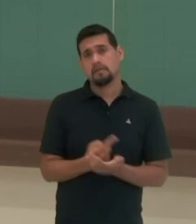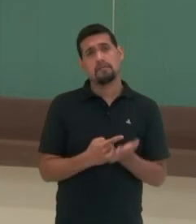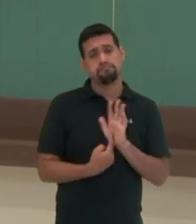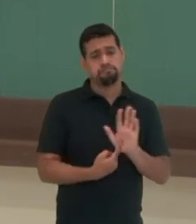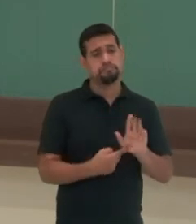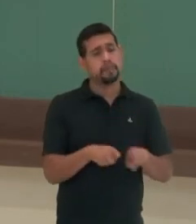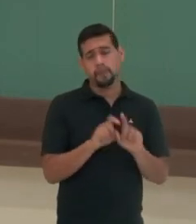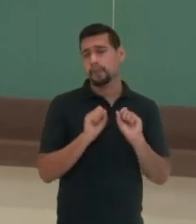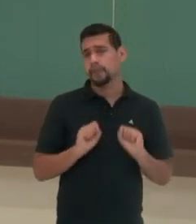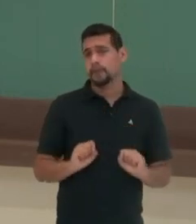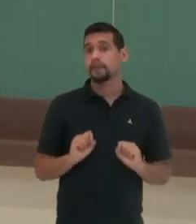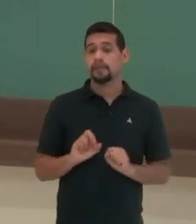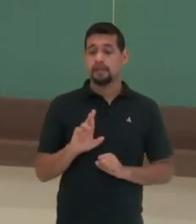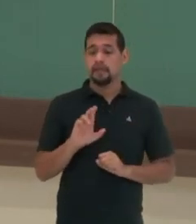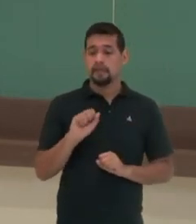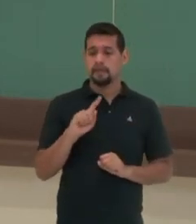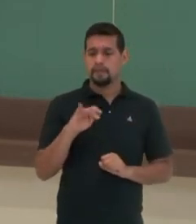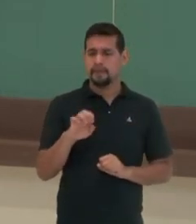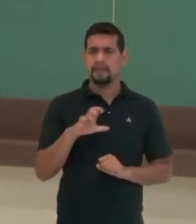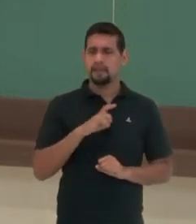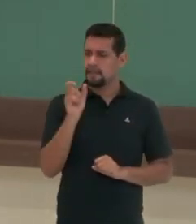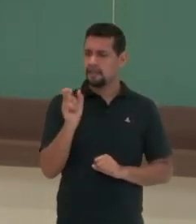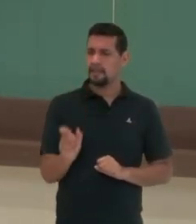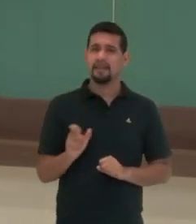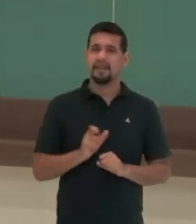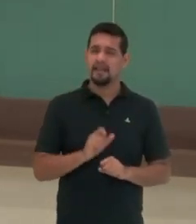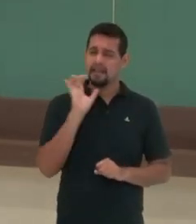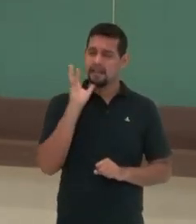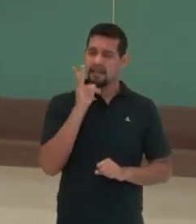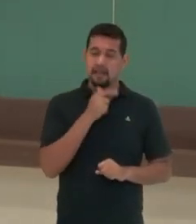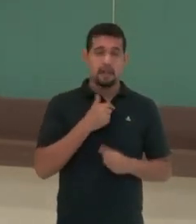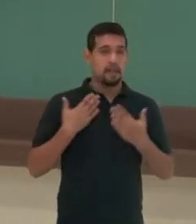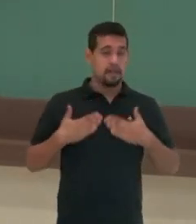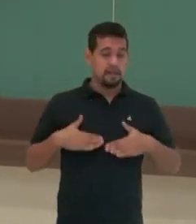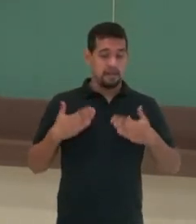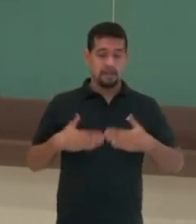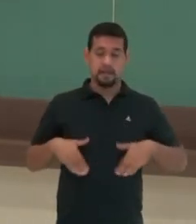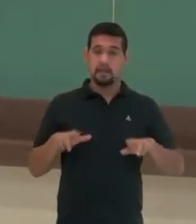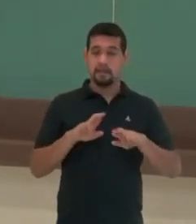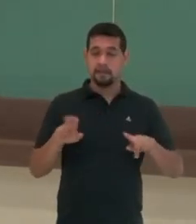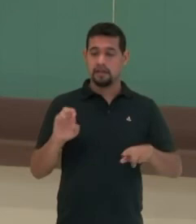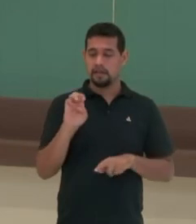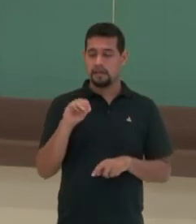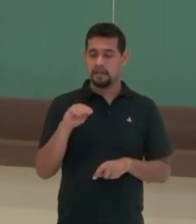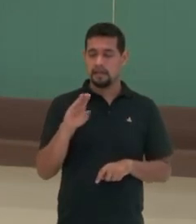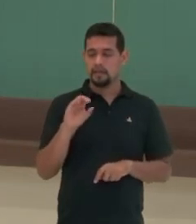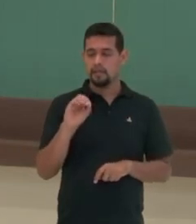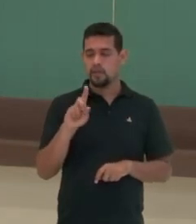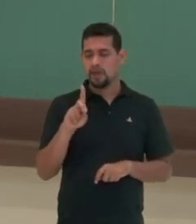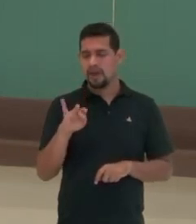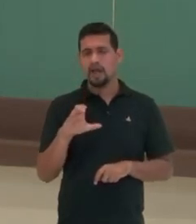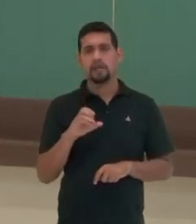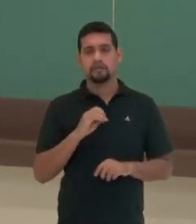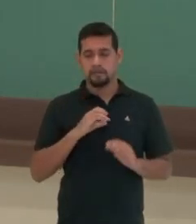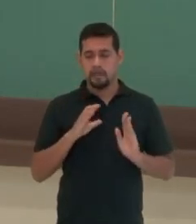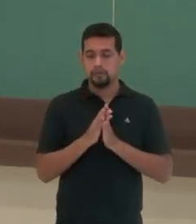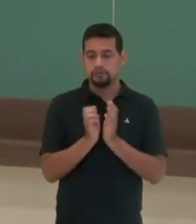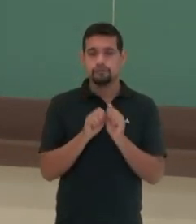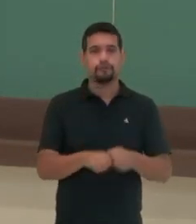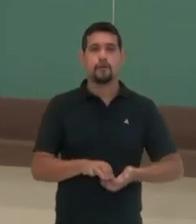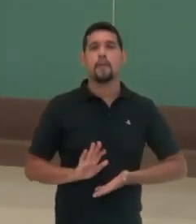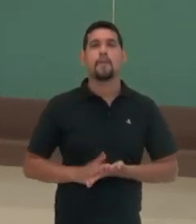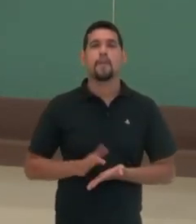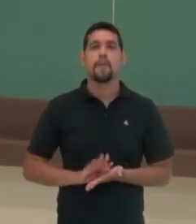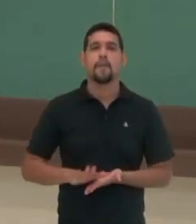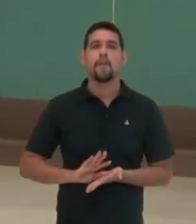apresentando também. O repente é caracterizado por ser mais lento e calmo do que a embolada, né? A embolada já está ali acompanhada de um pandeiro